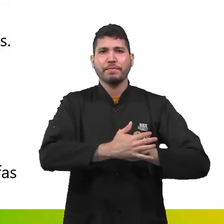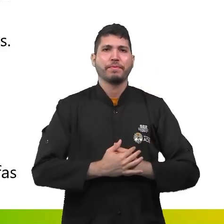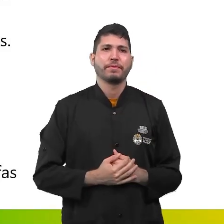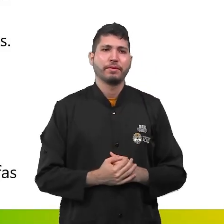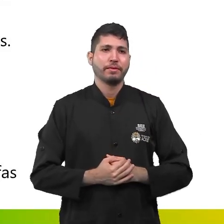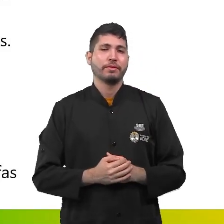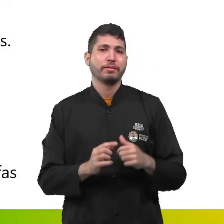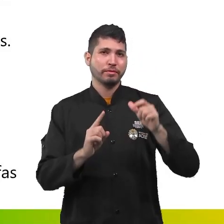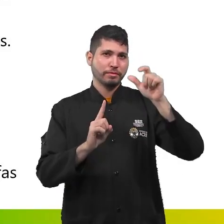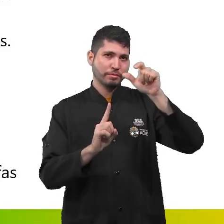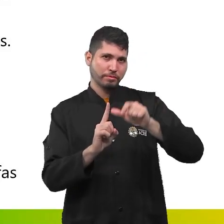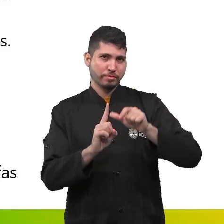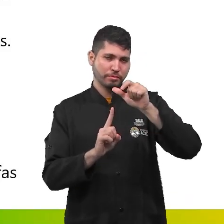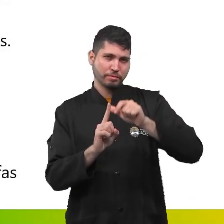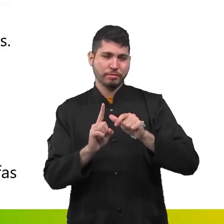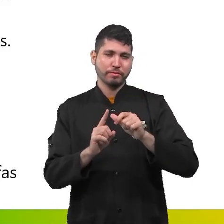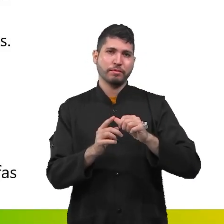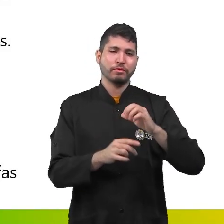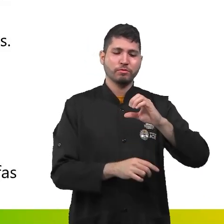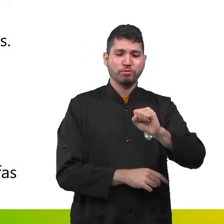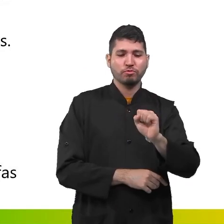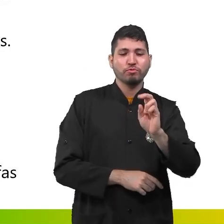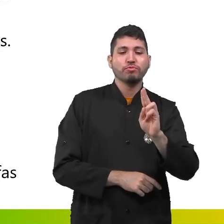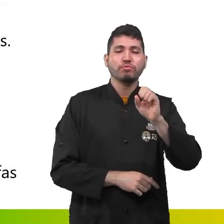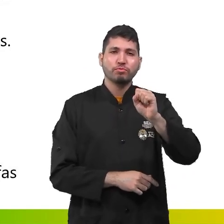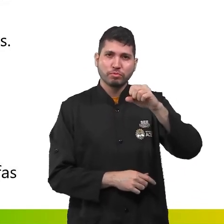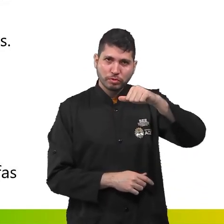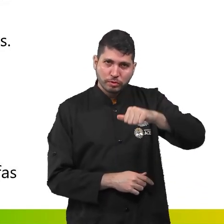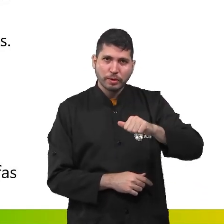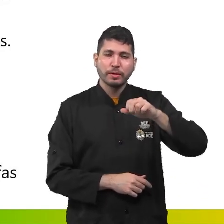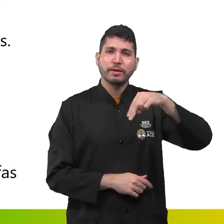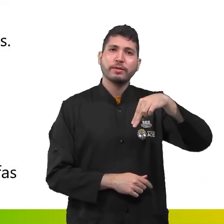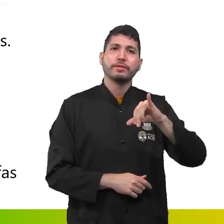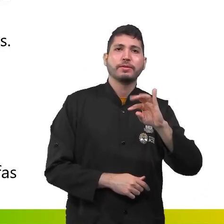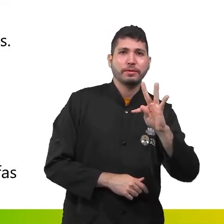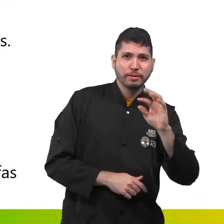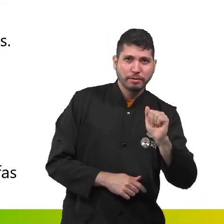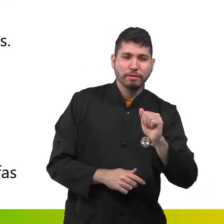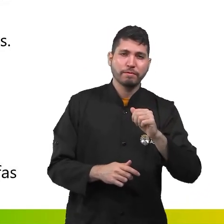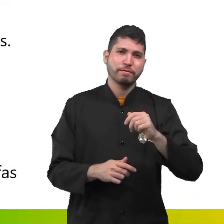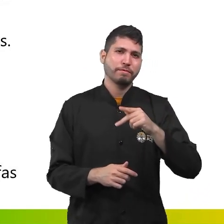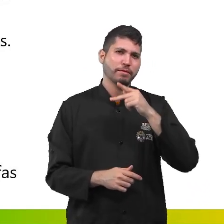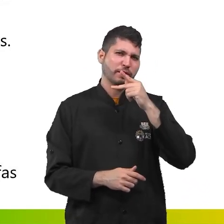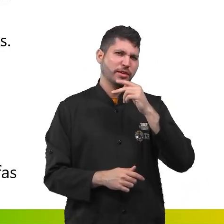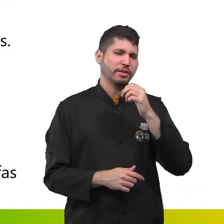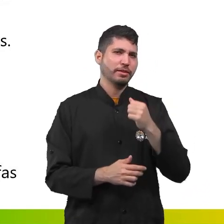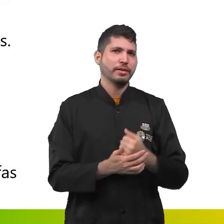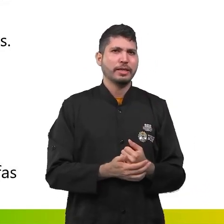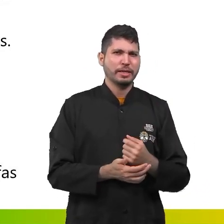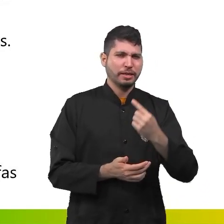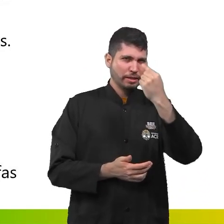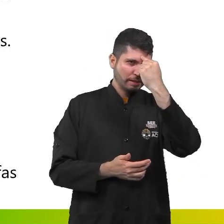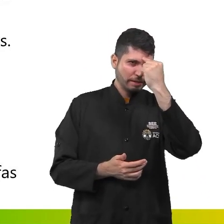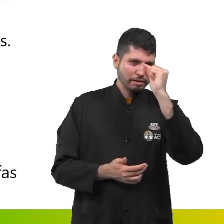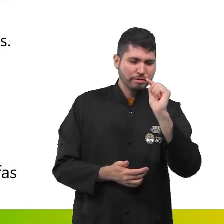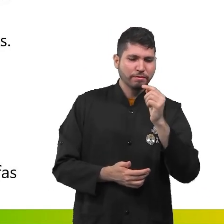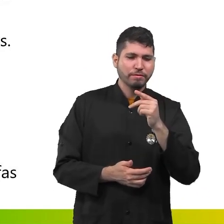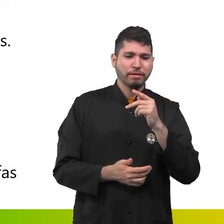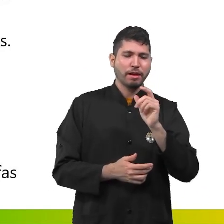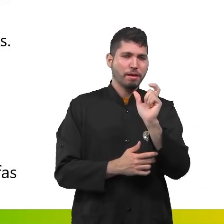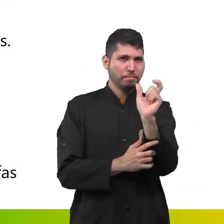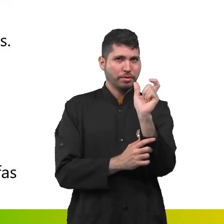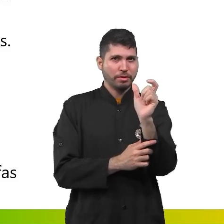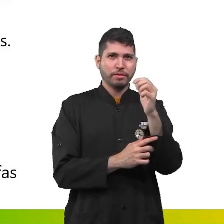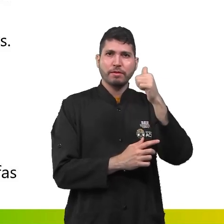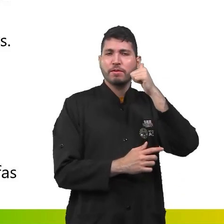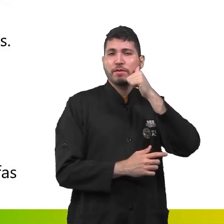A personagem Suzanita, no último quadro, inventa o vocábulo mulheres, utilizando-se um recurso de